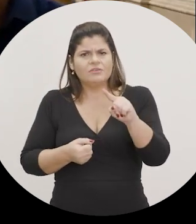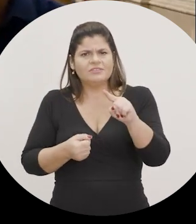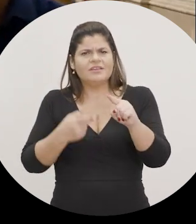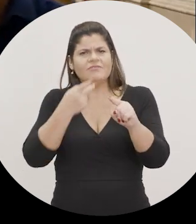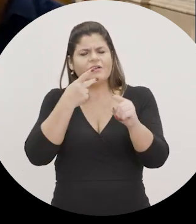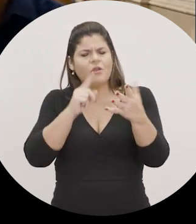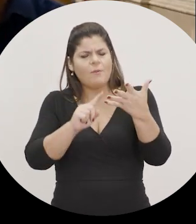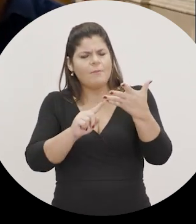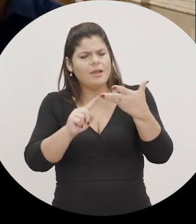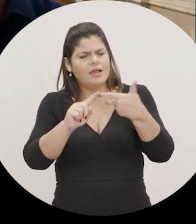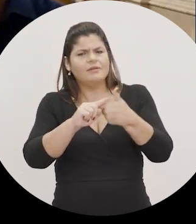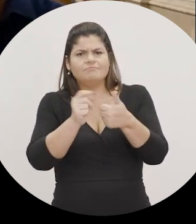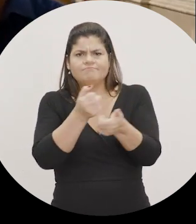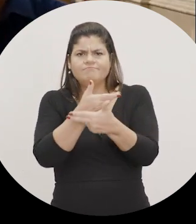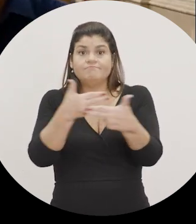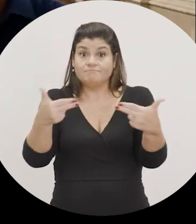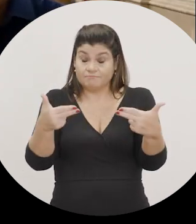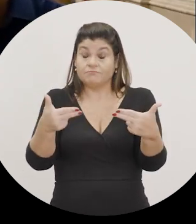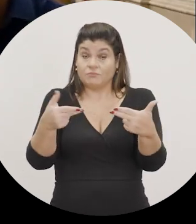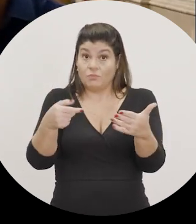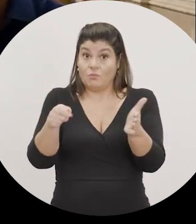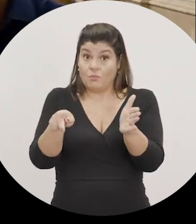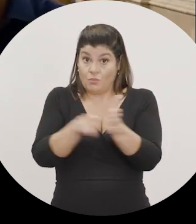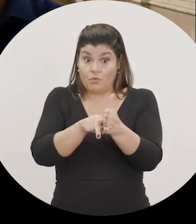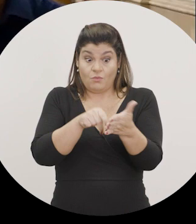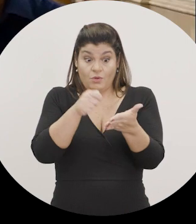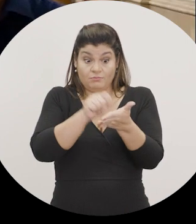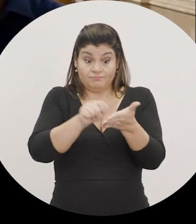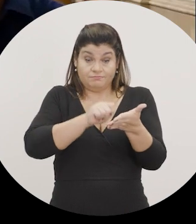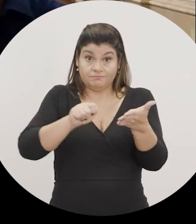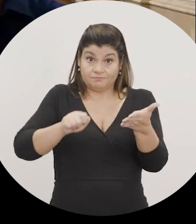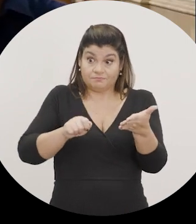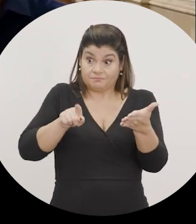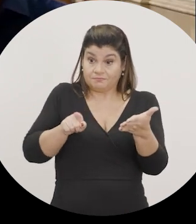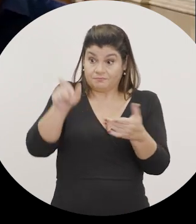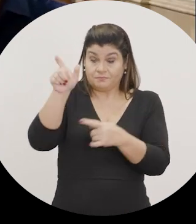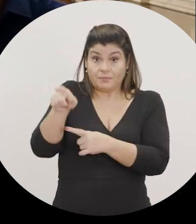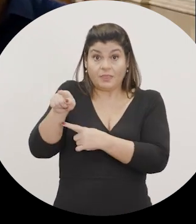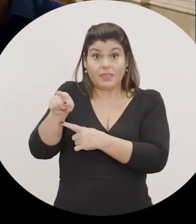em alguns pontos do compositor em si,